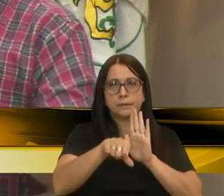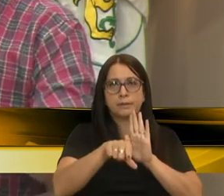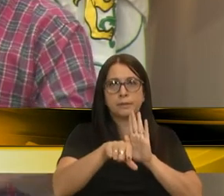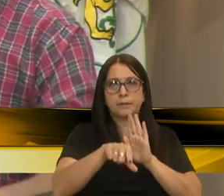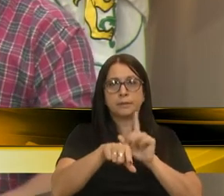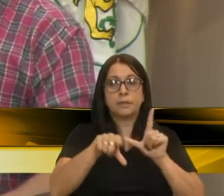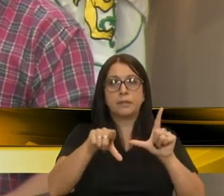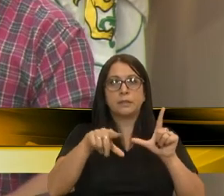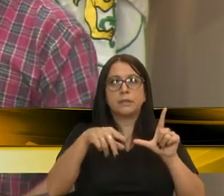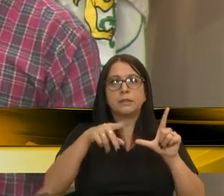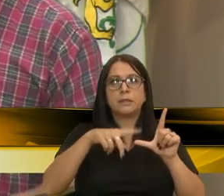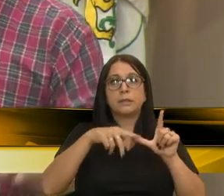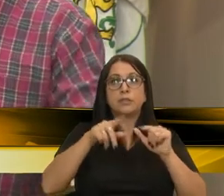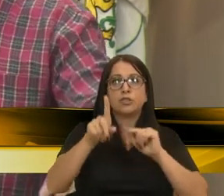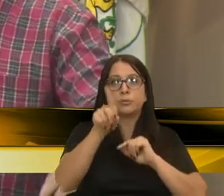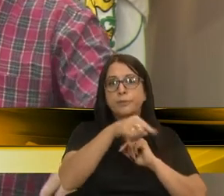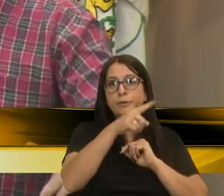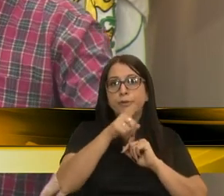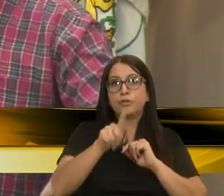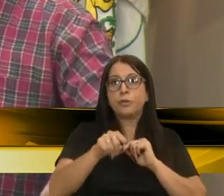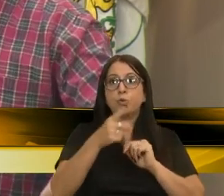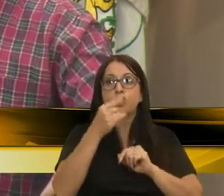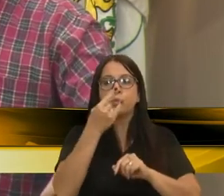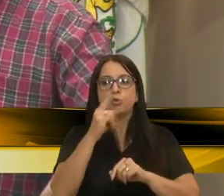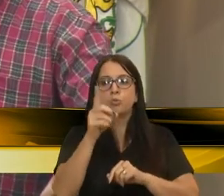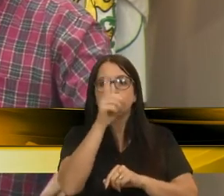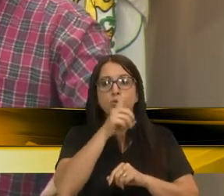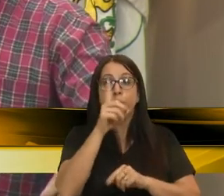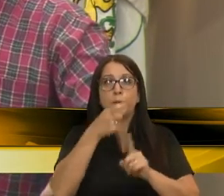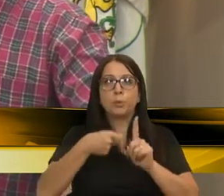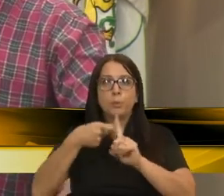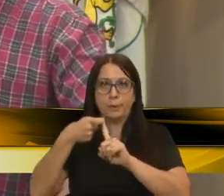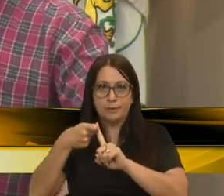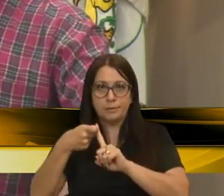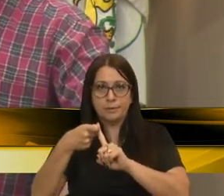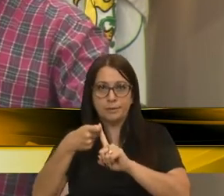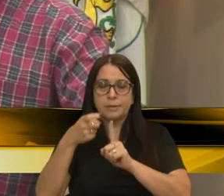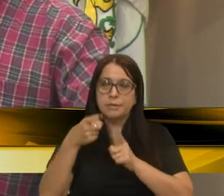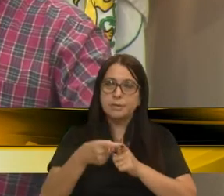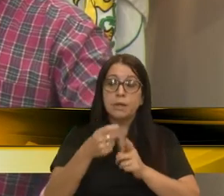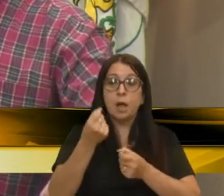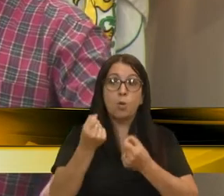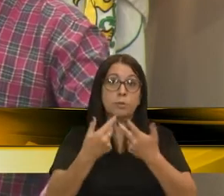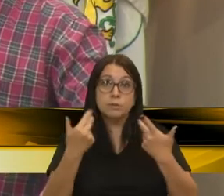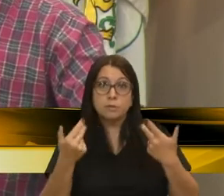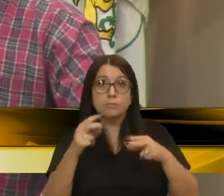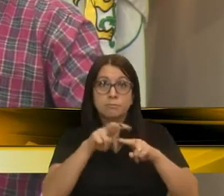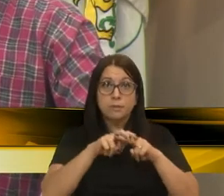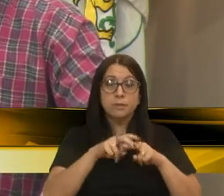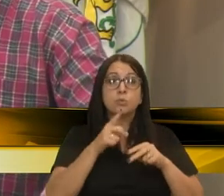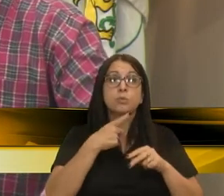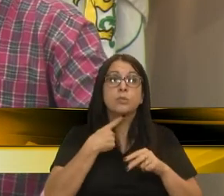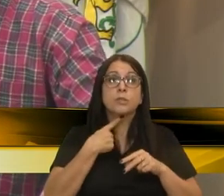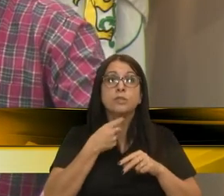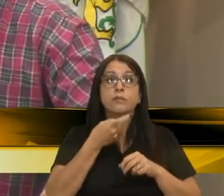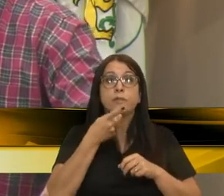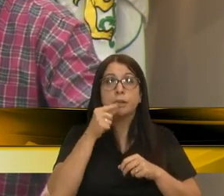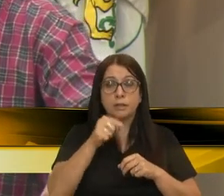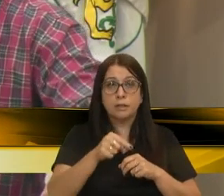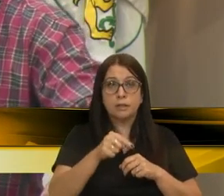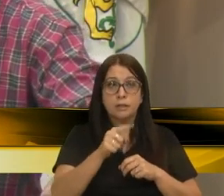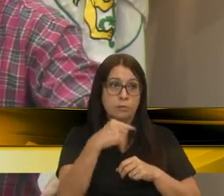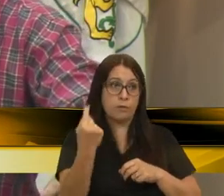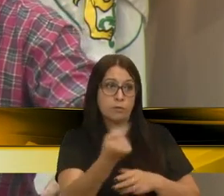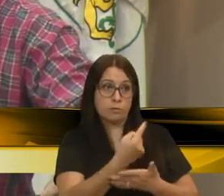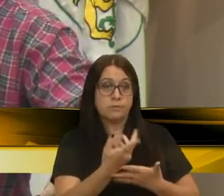seria a extinção do passe livre no último domingo do mês. Alguns dos motivos gostaria de expor aqui a